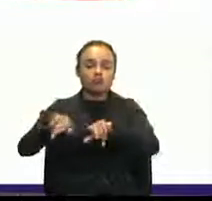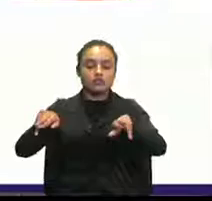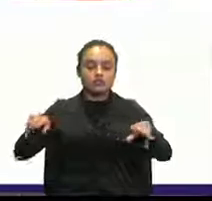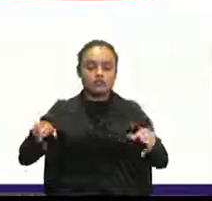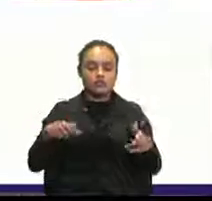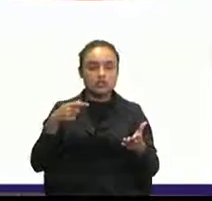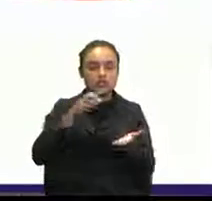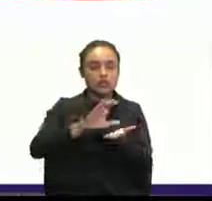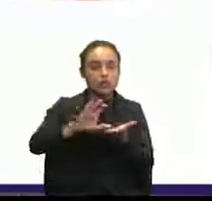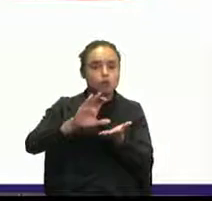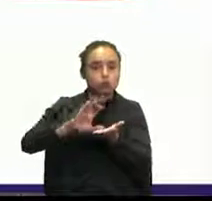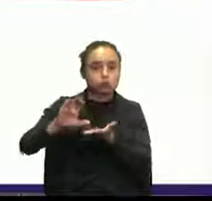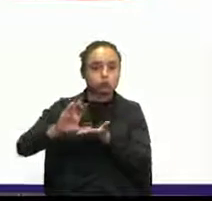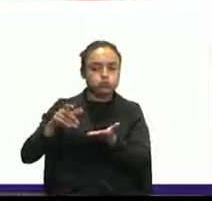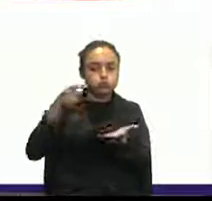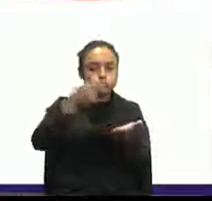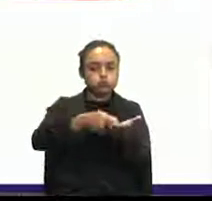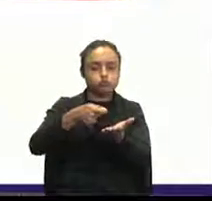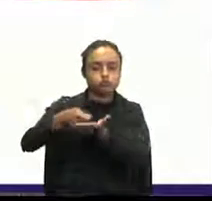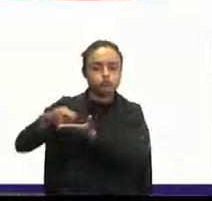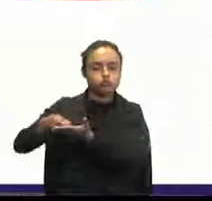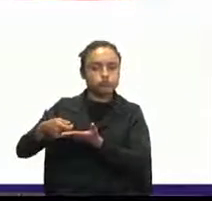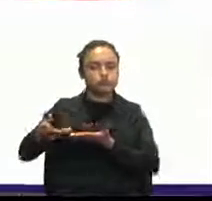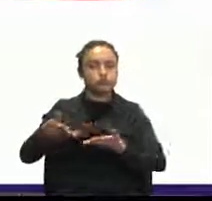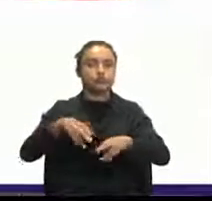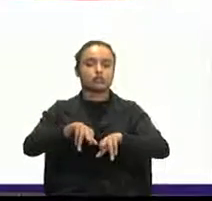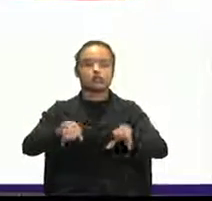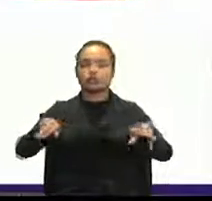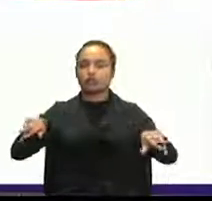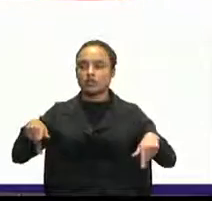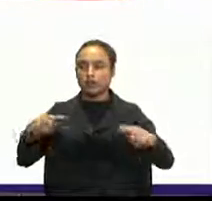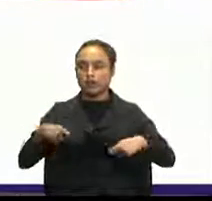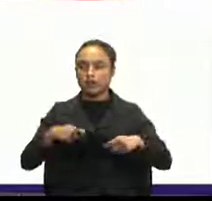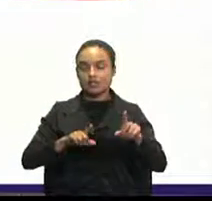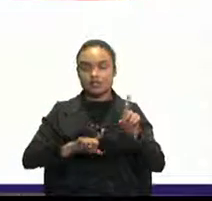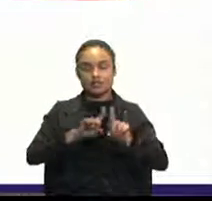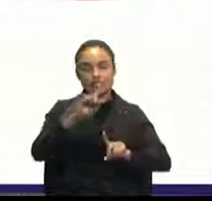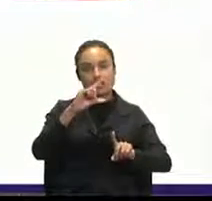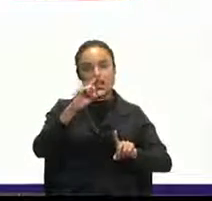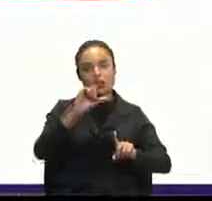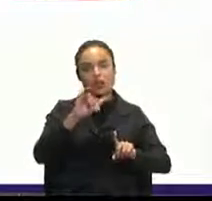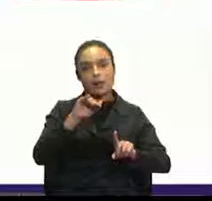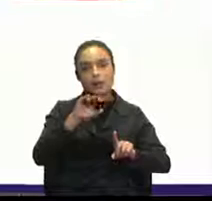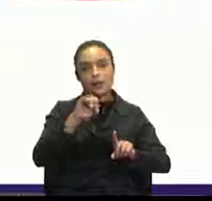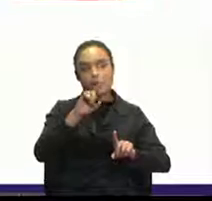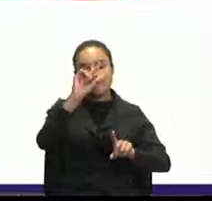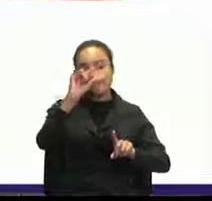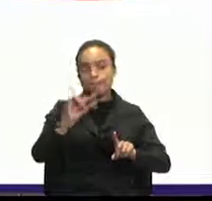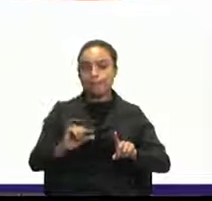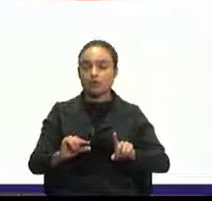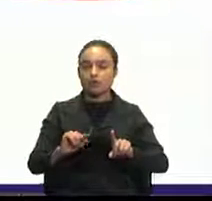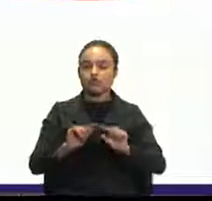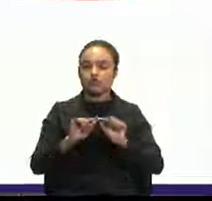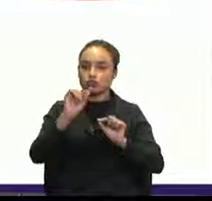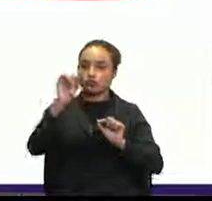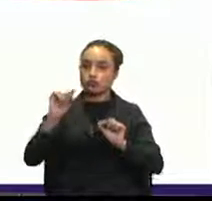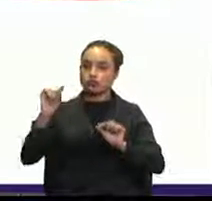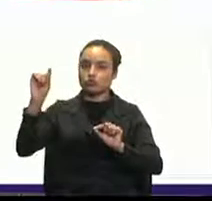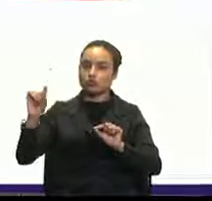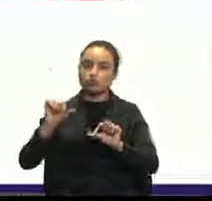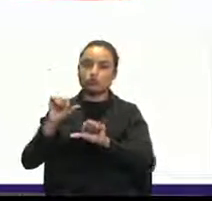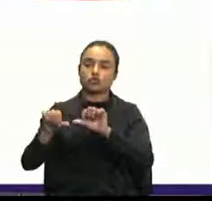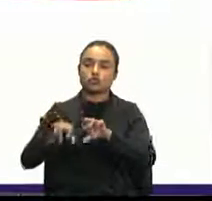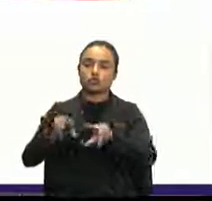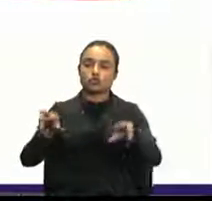baixo risco ela deve optar por ações de baixo desde o padrão como expliquei mas outra coisa não deve colocar tudo em uma única ação